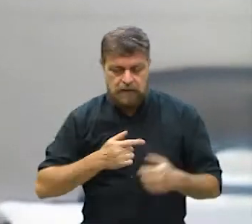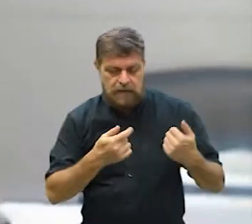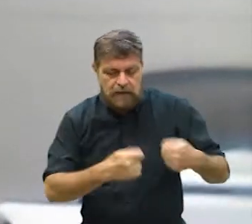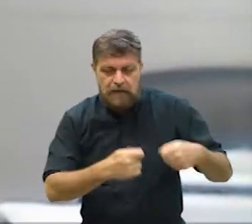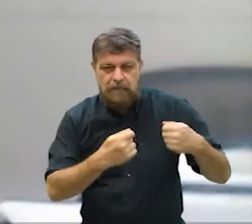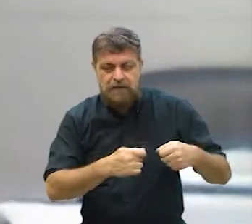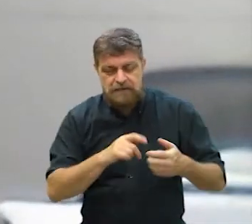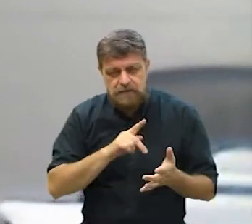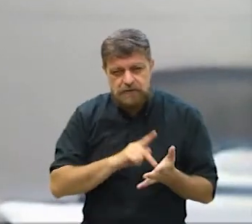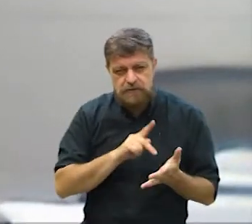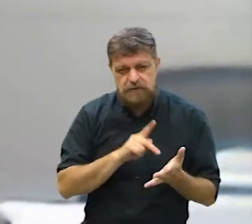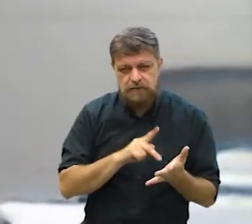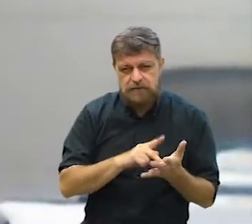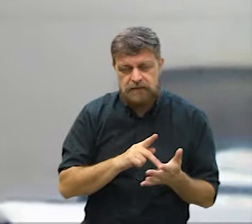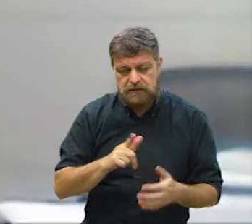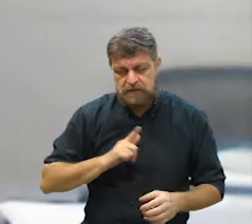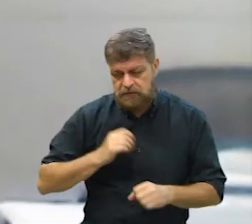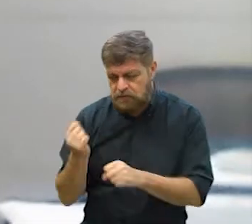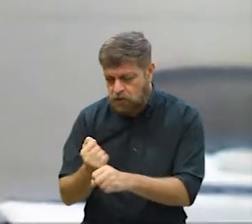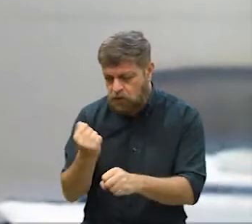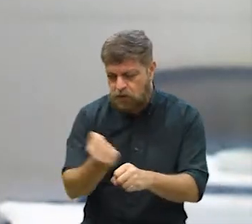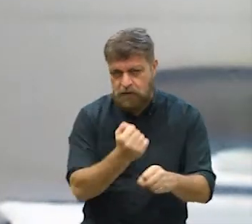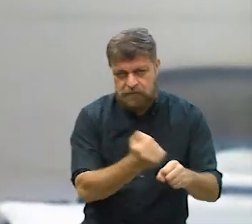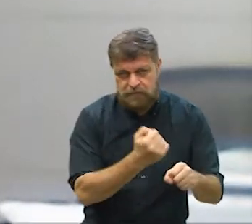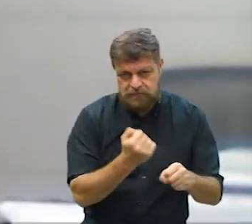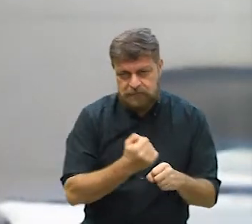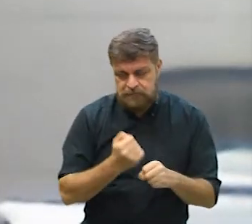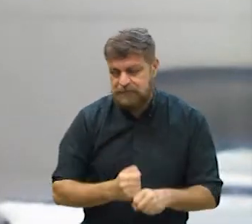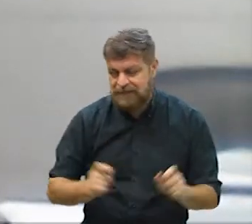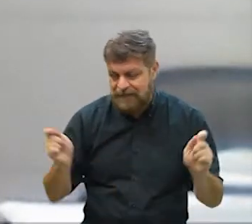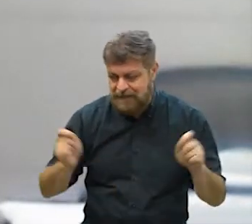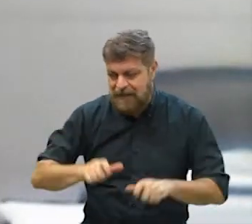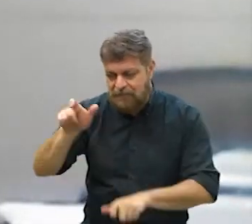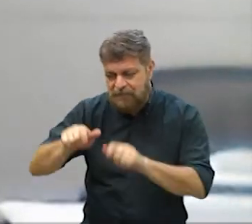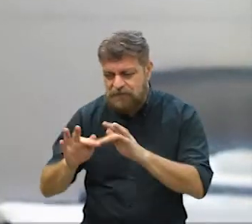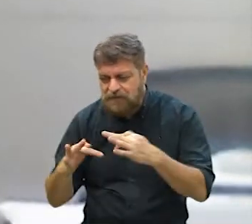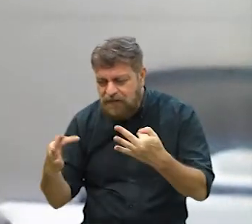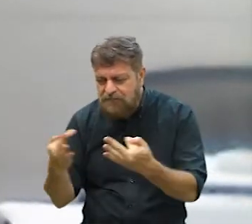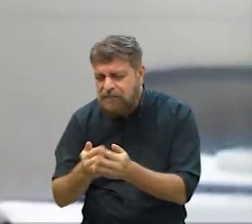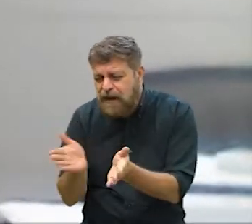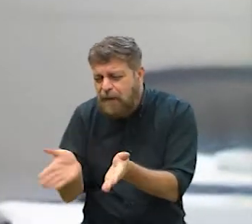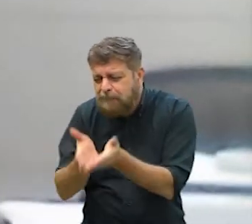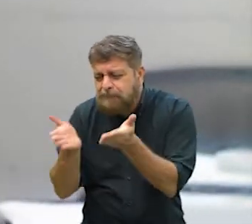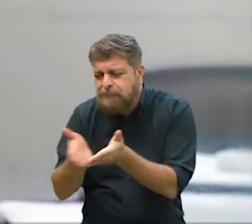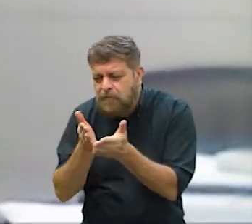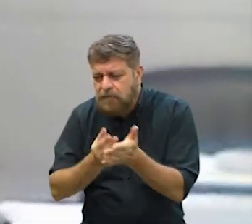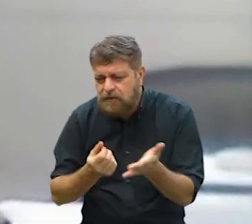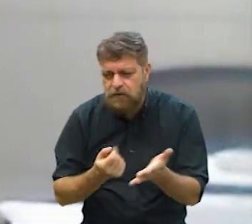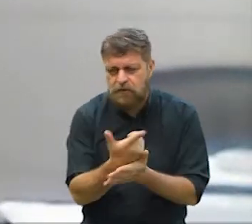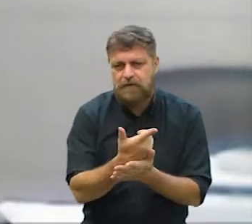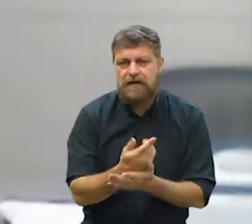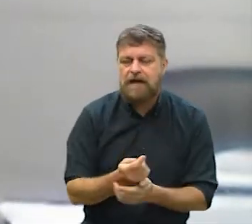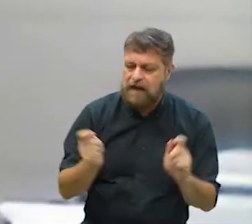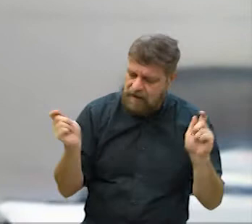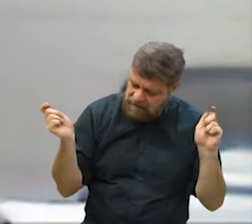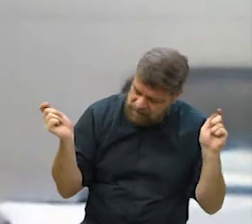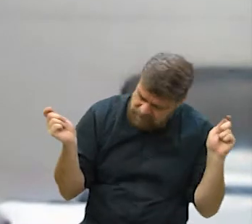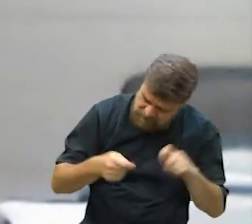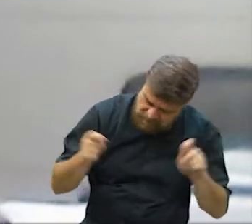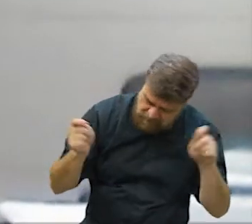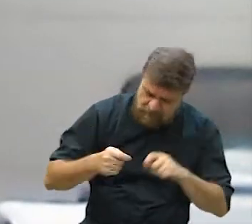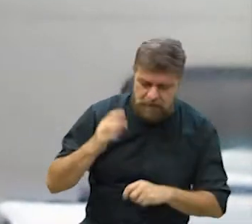senso, precisa realmente ter empreendimentos altamente viáveis, né? E eu acho que é